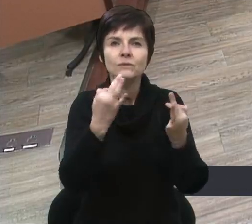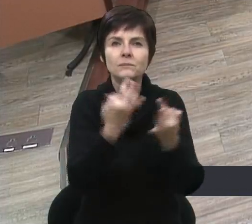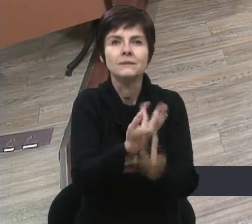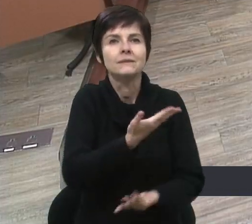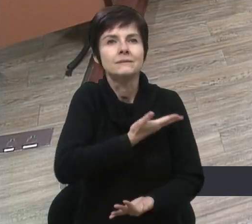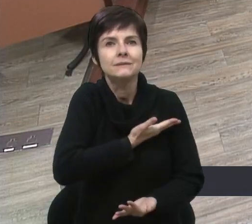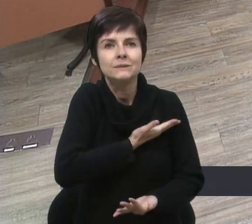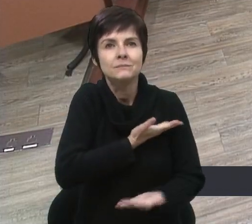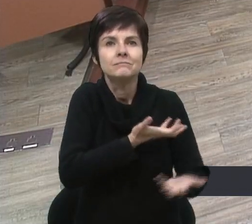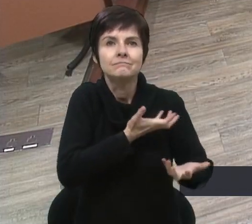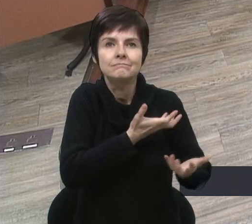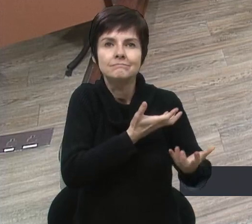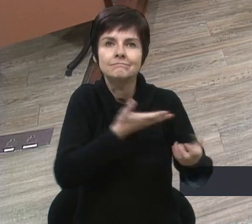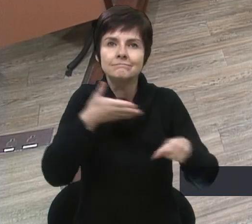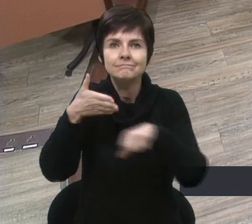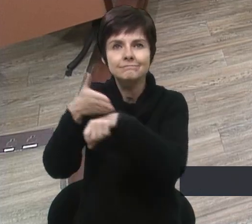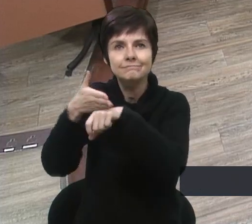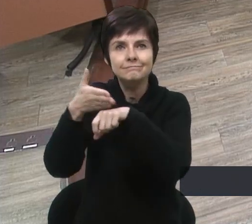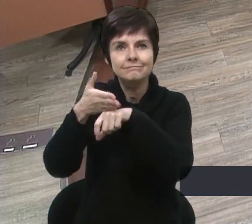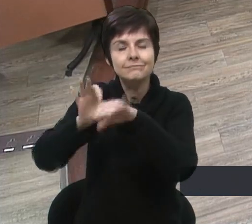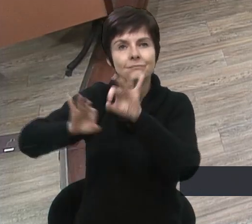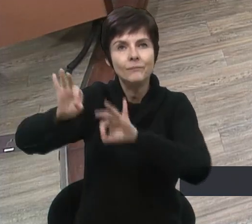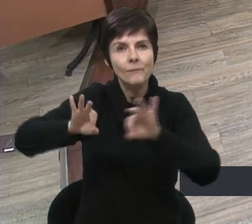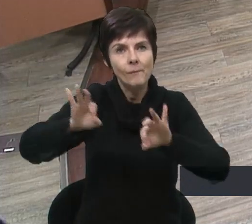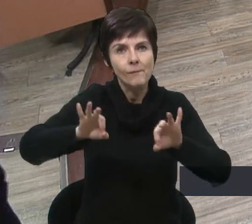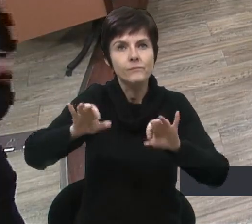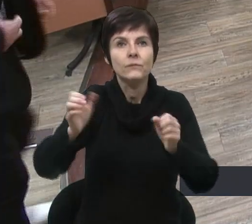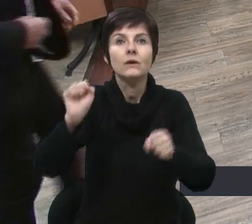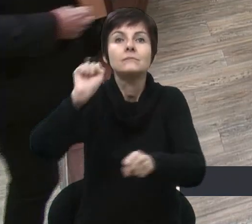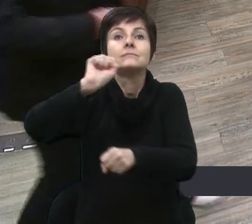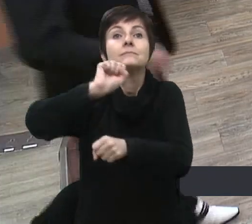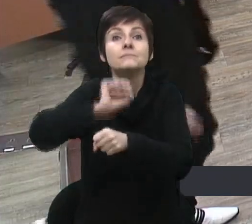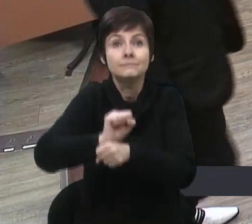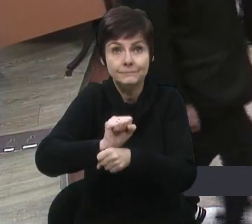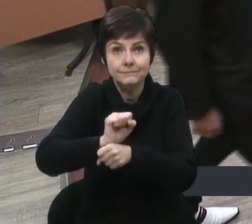está aí. E eu suspendo a sessão, então, para que a gente